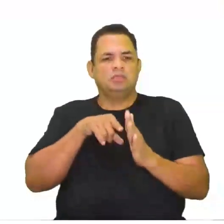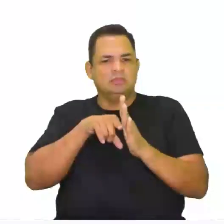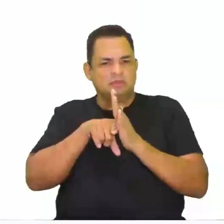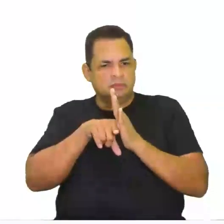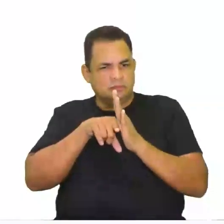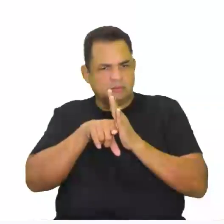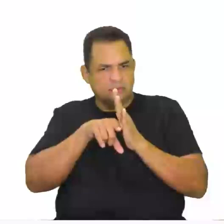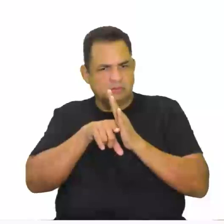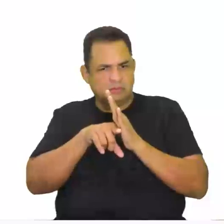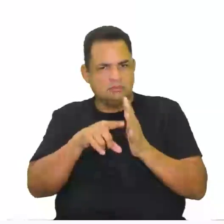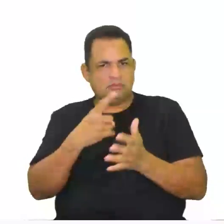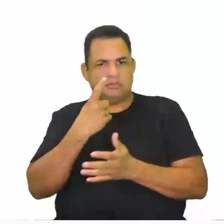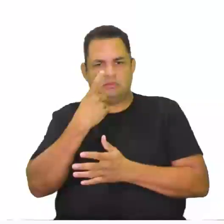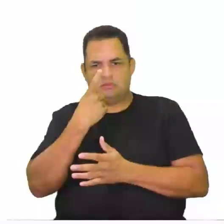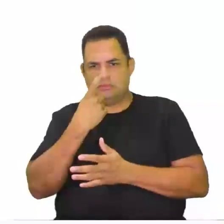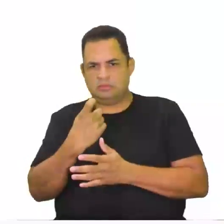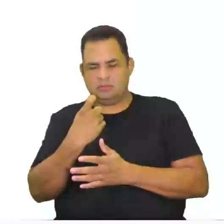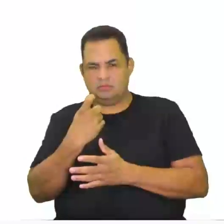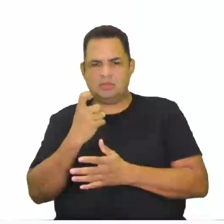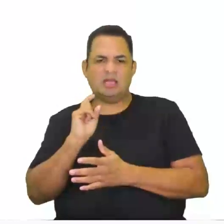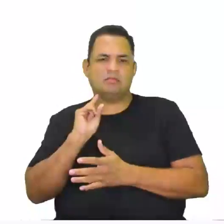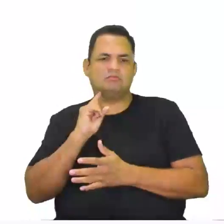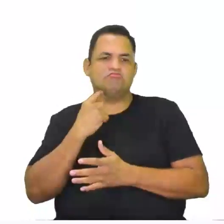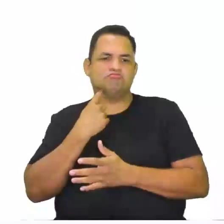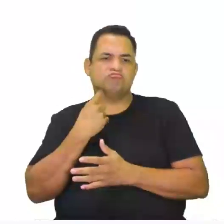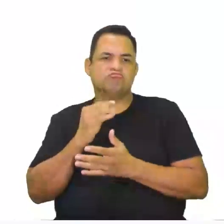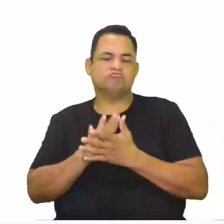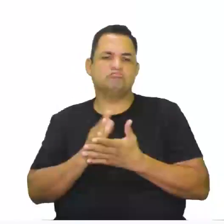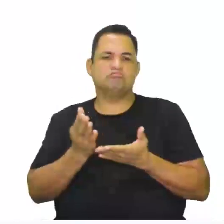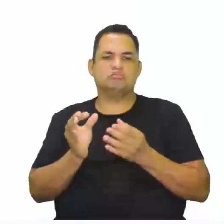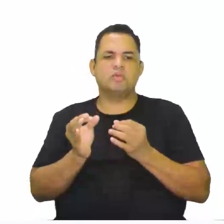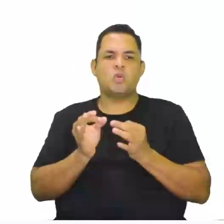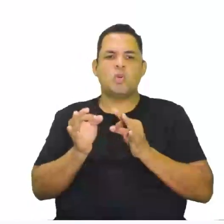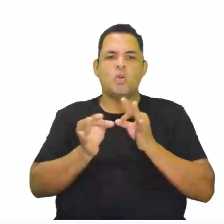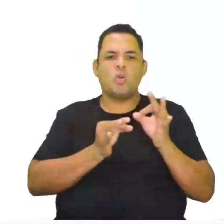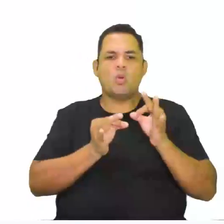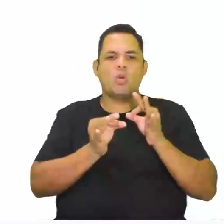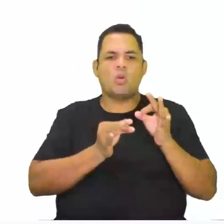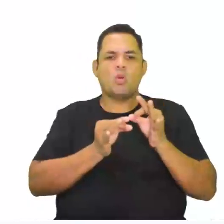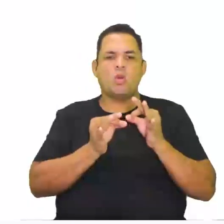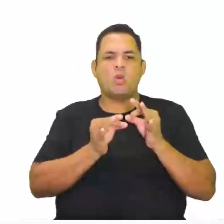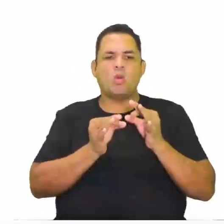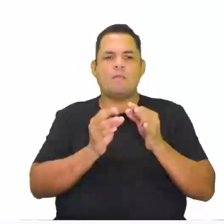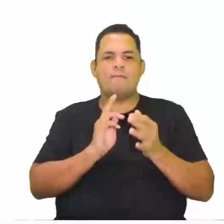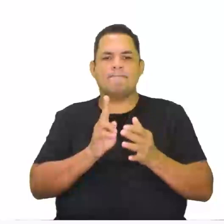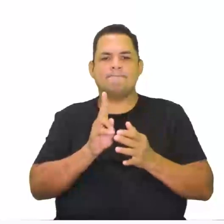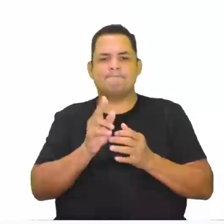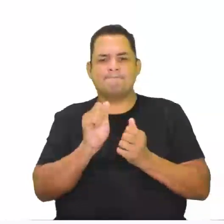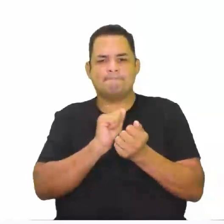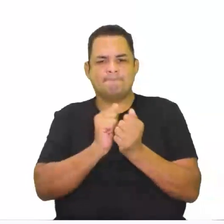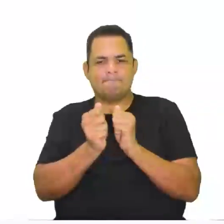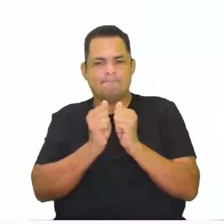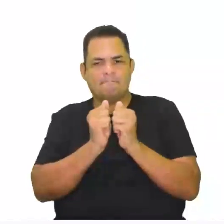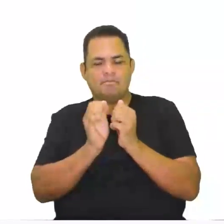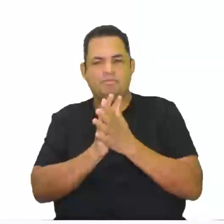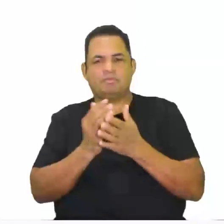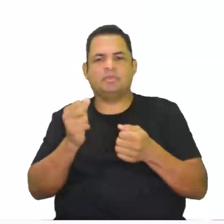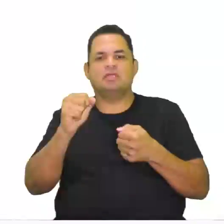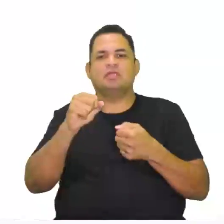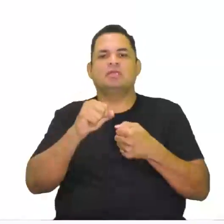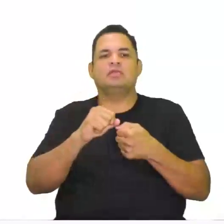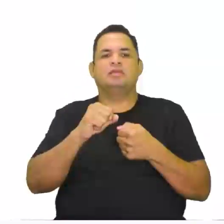Análise da poluição. Um controle do processo deve ser realizado para que não ocorra a formação de